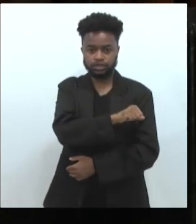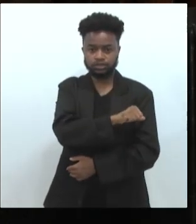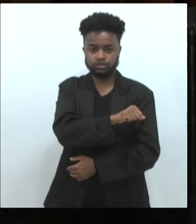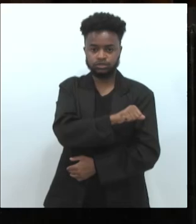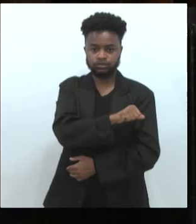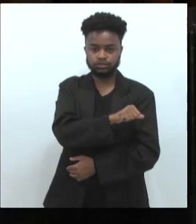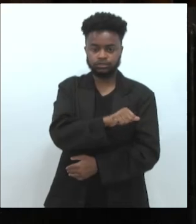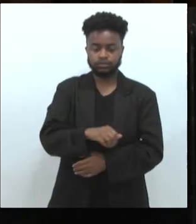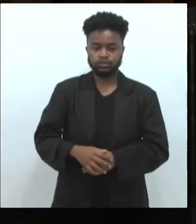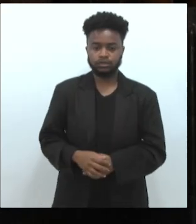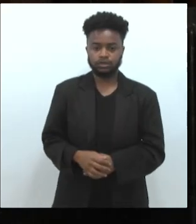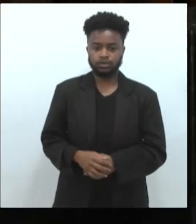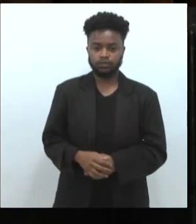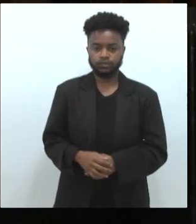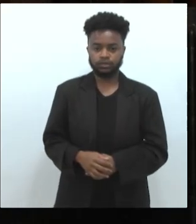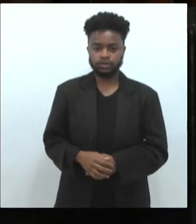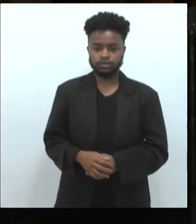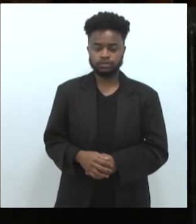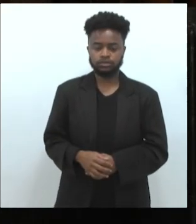é que